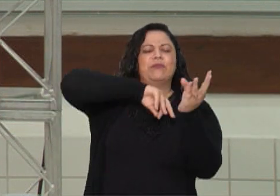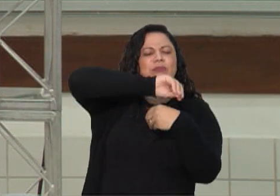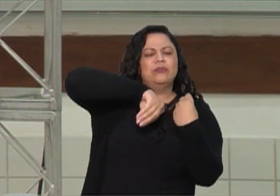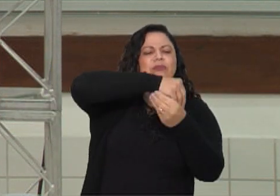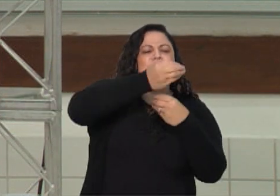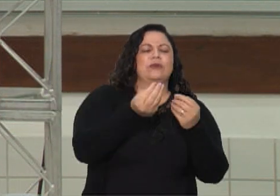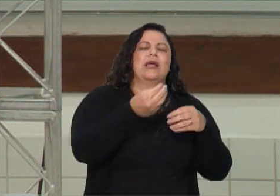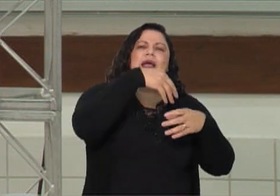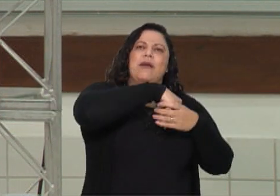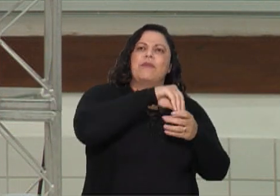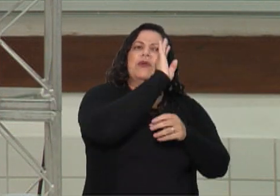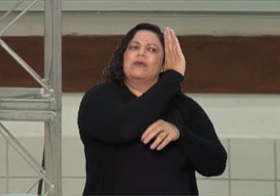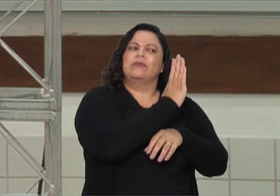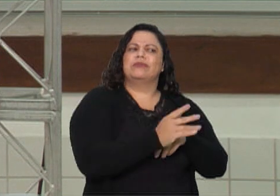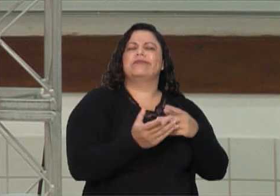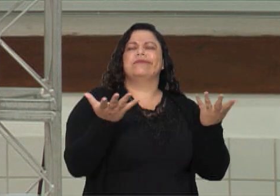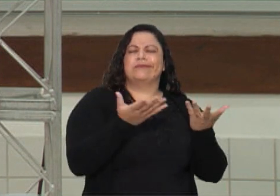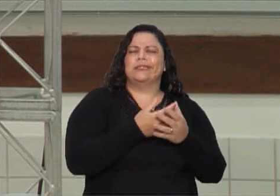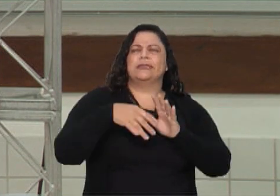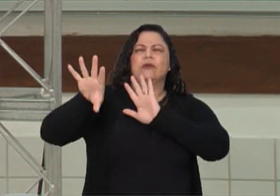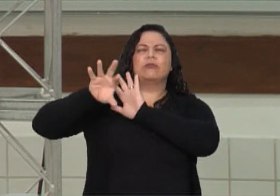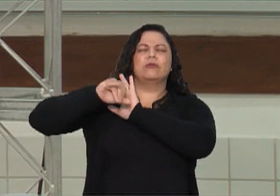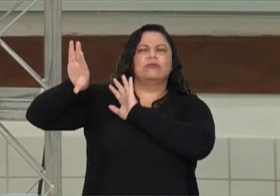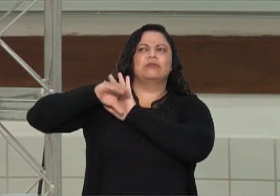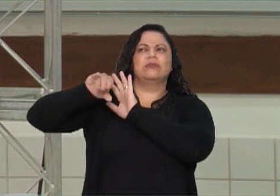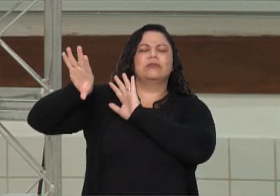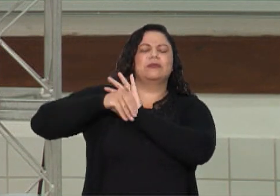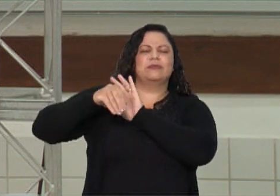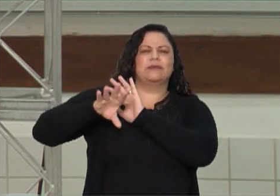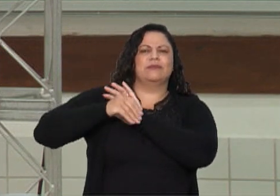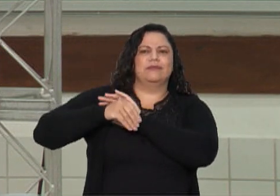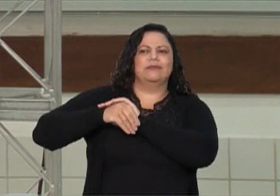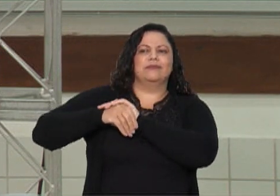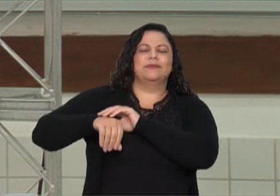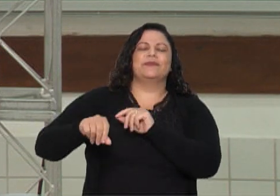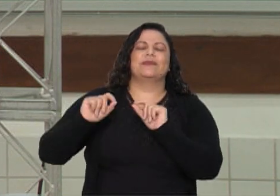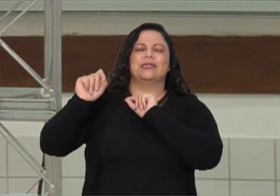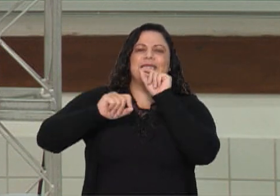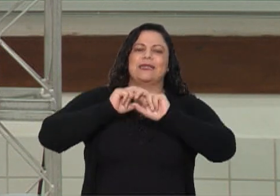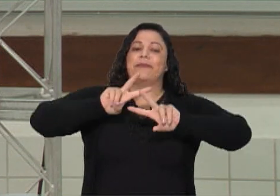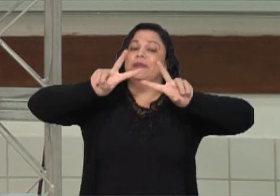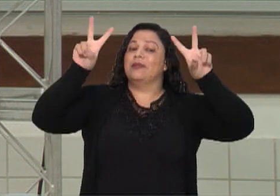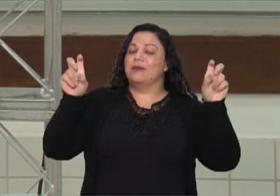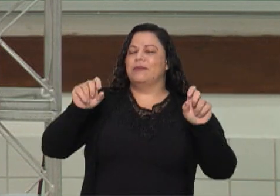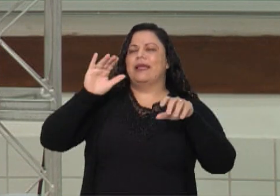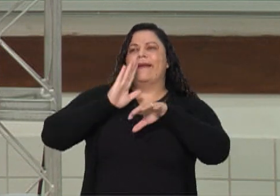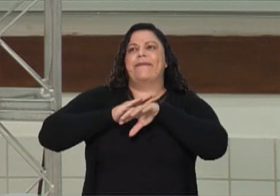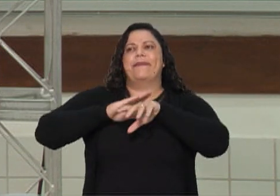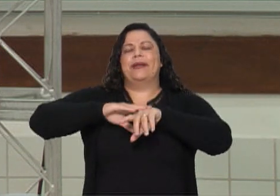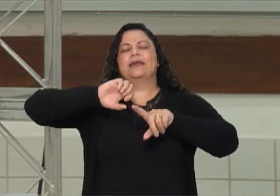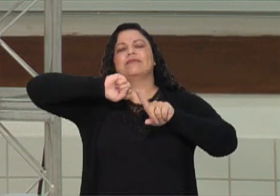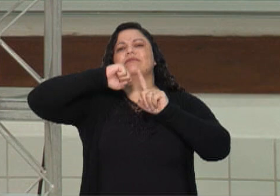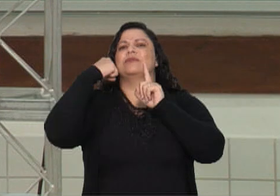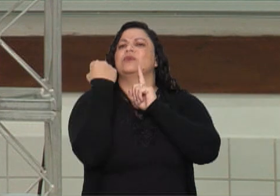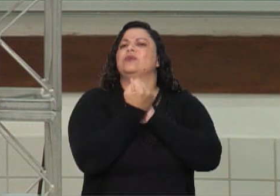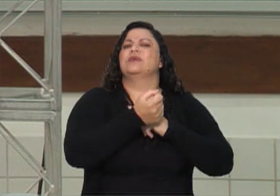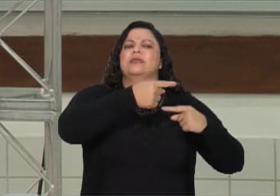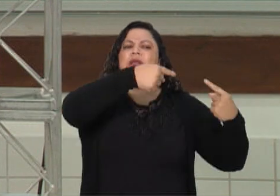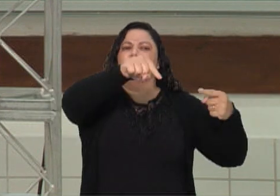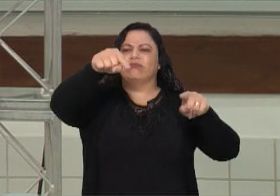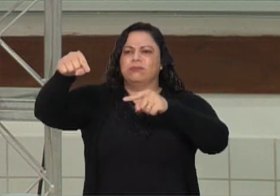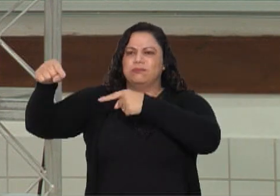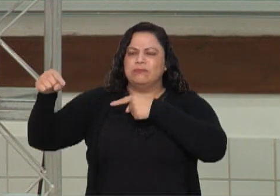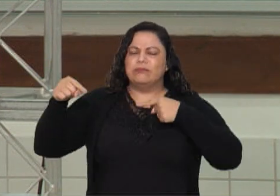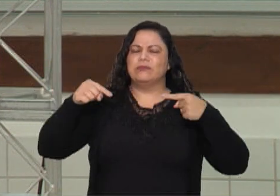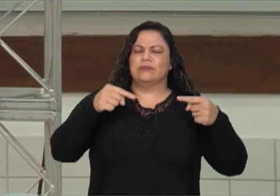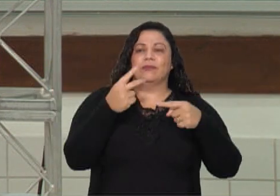começaram aí a partir de 1930, suas temáticas, um contexto mais social, mais político. Lembram? Na segunda